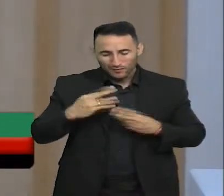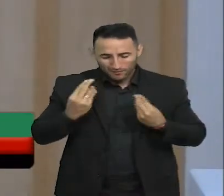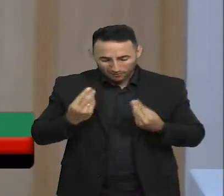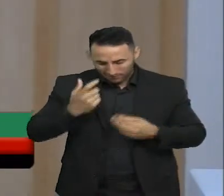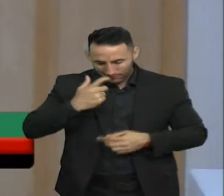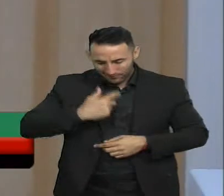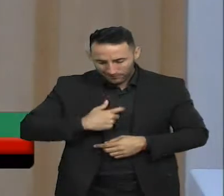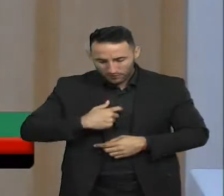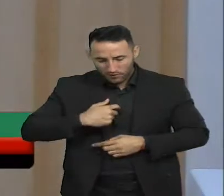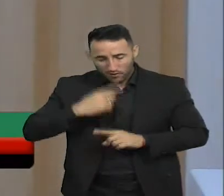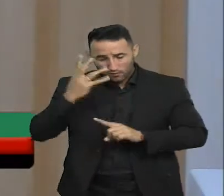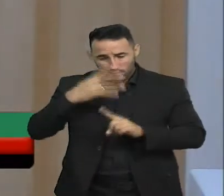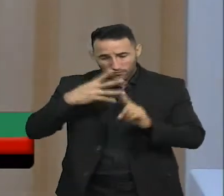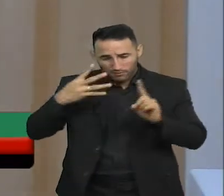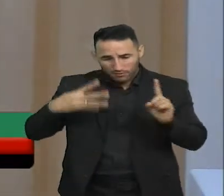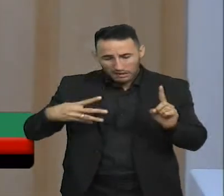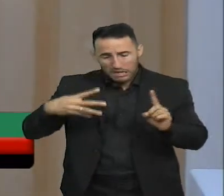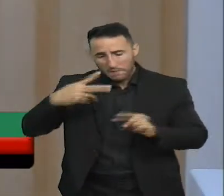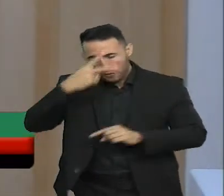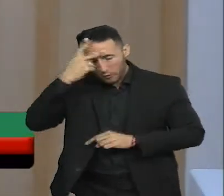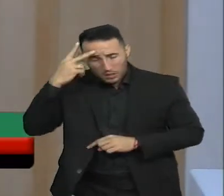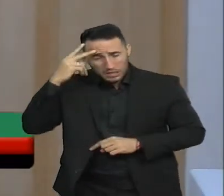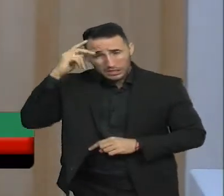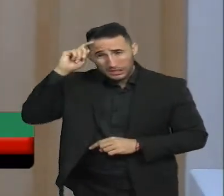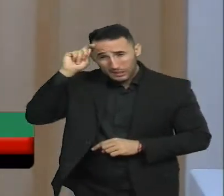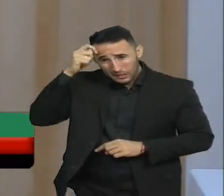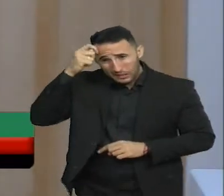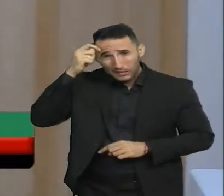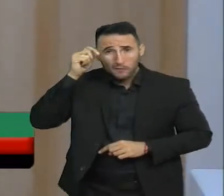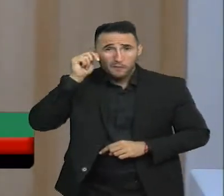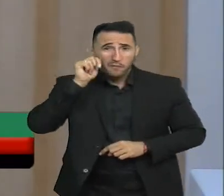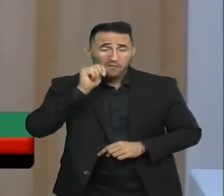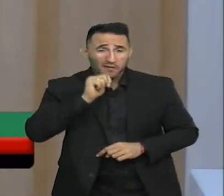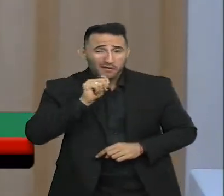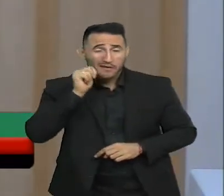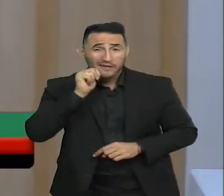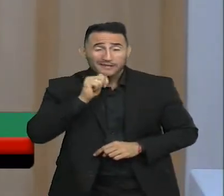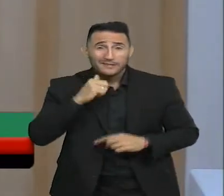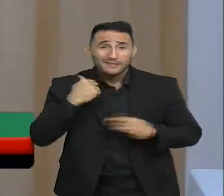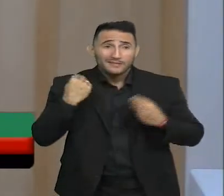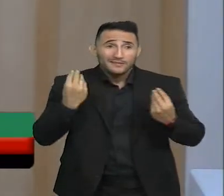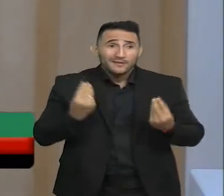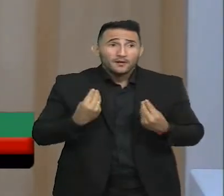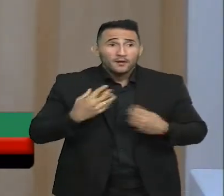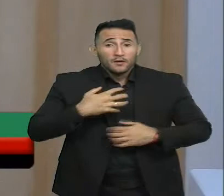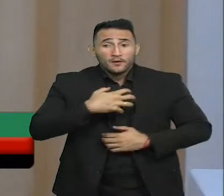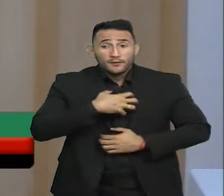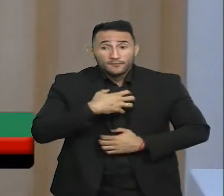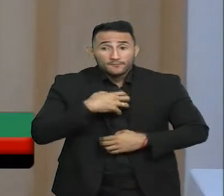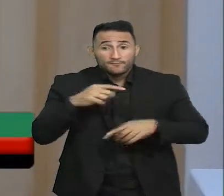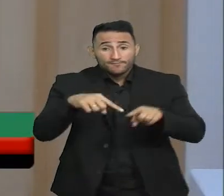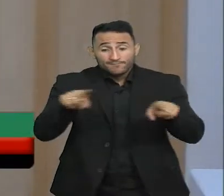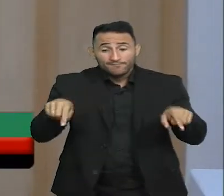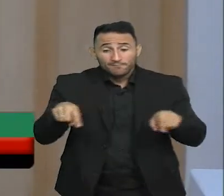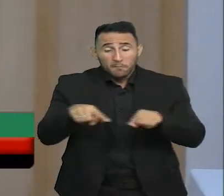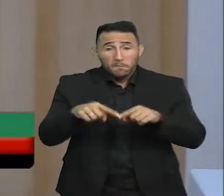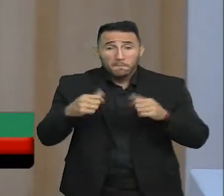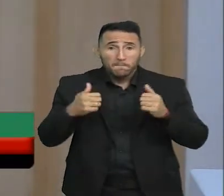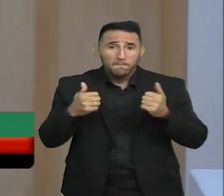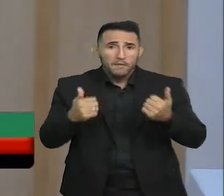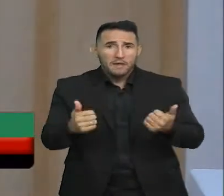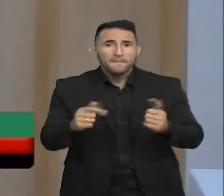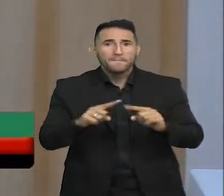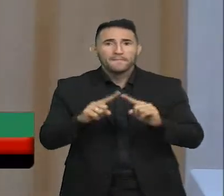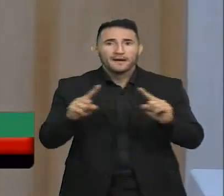é, LGBT, negra e negro, mulheres, né? E eu me sentia muita vontade naquele espaço. E eu fico um